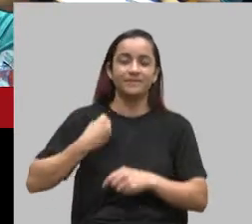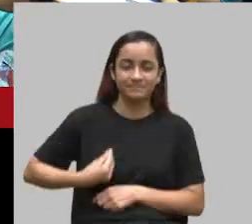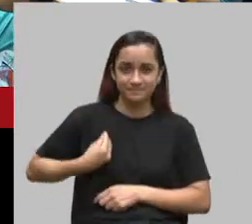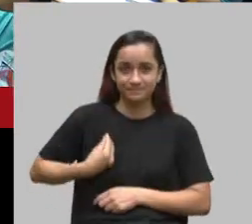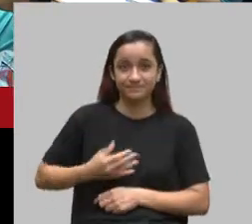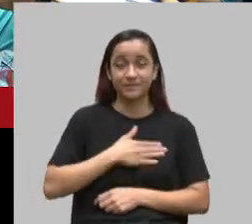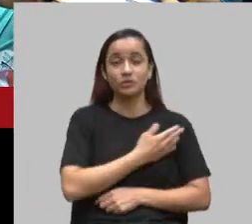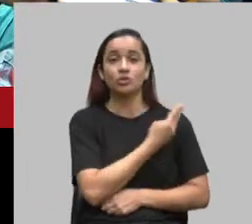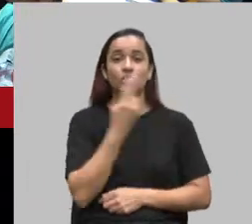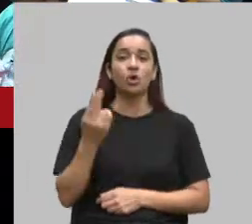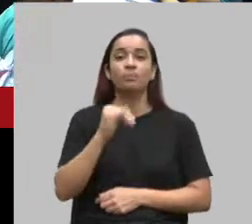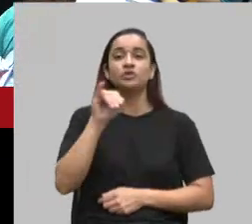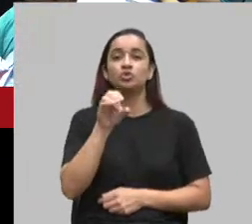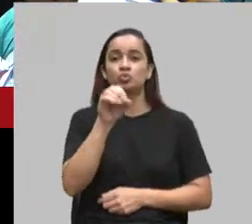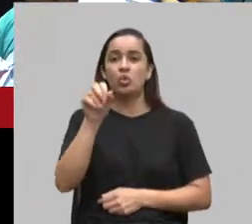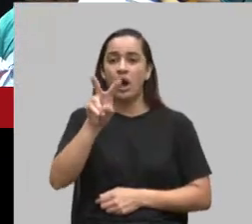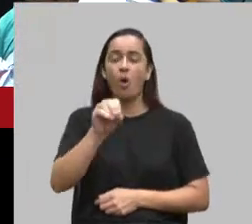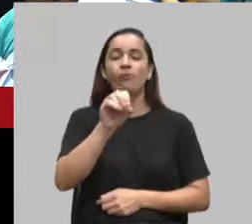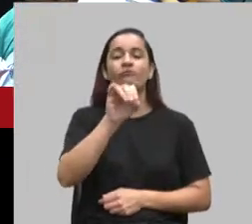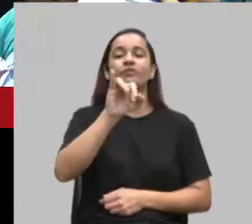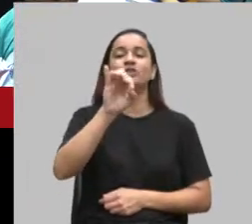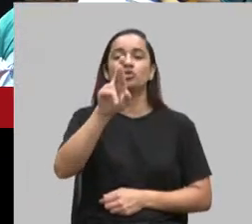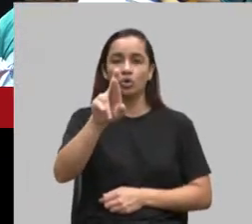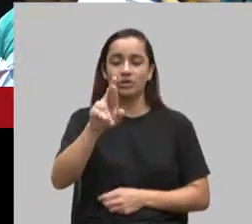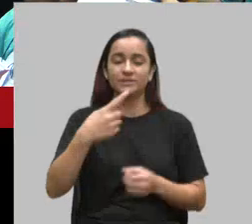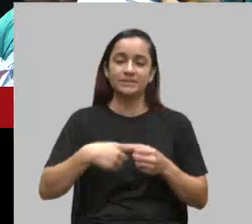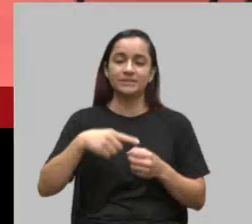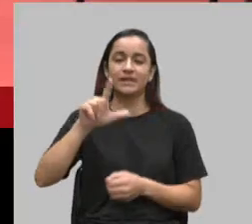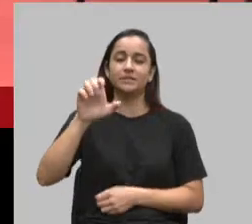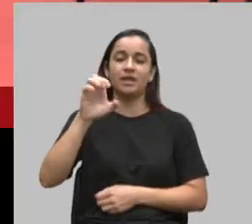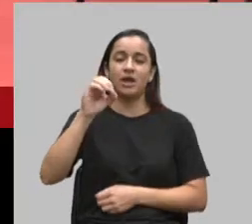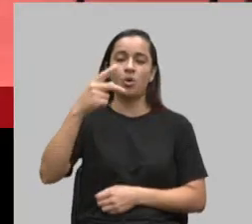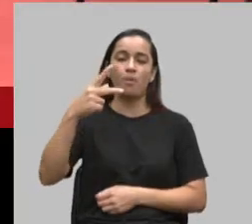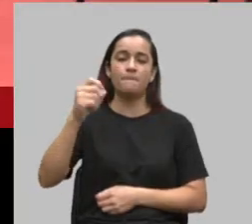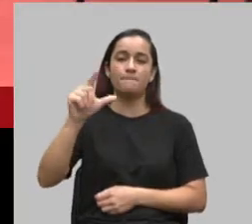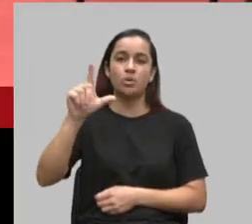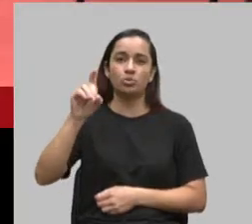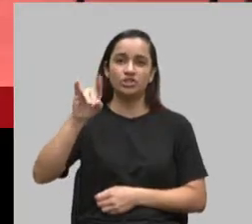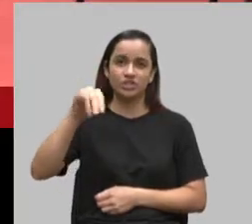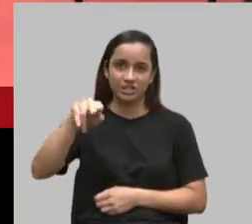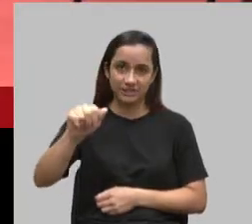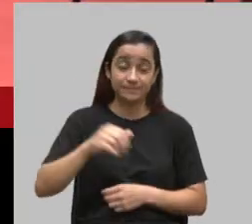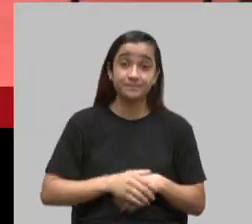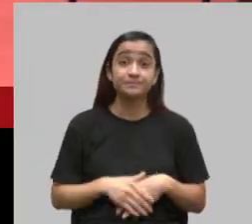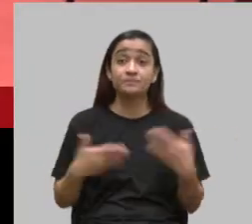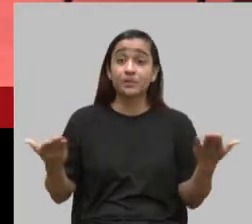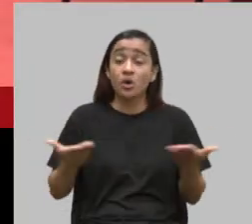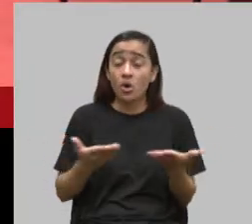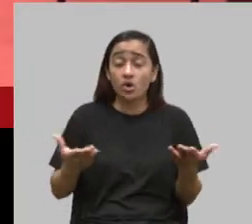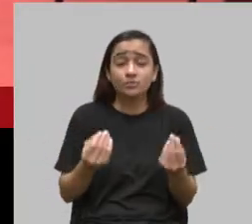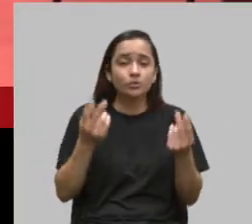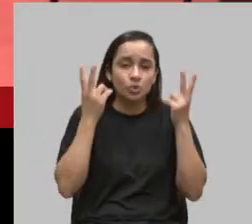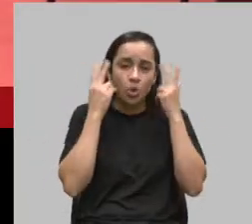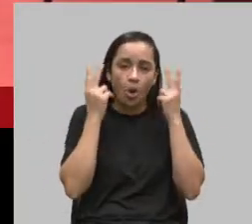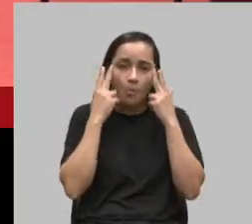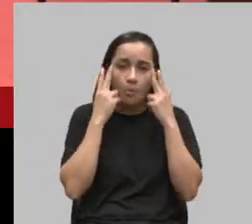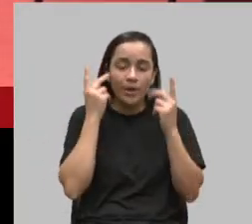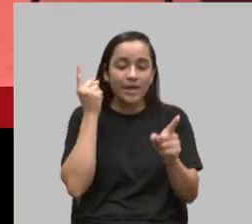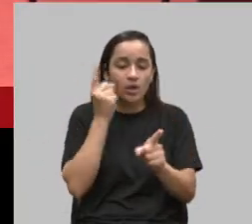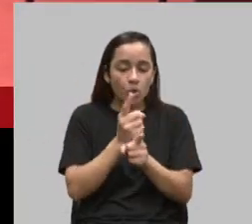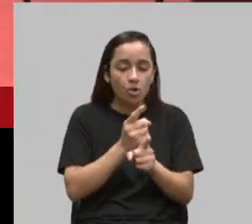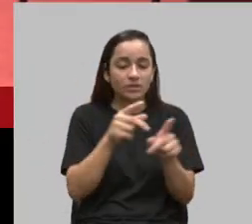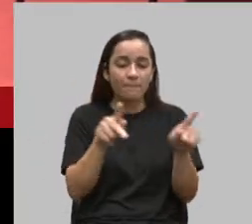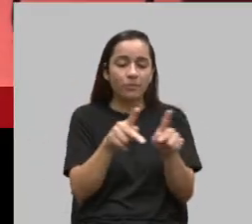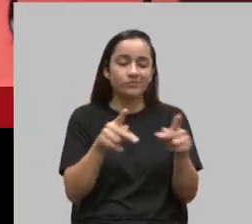Vitor Rocha sou de Leopoldina Minas Gerais hoje em dia é muito comum nós encontrarmos professores n salas de aulas desmotivados a